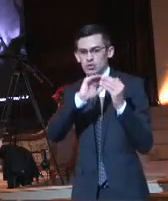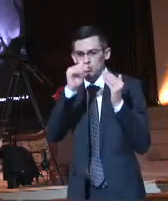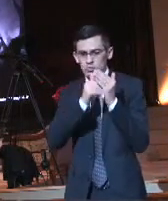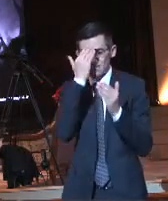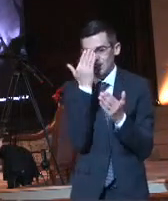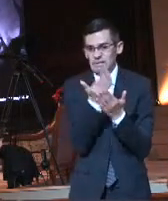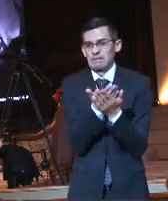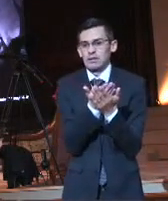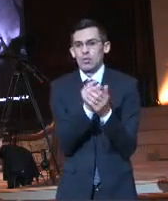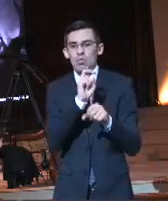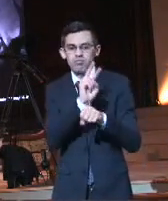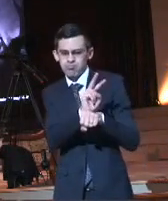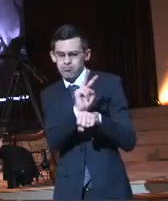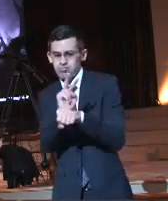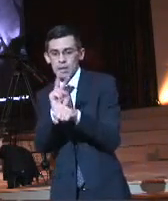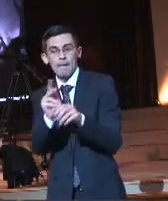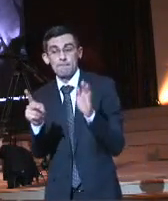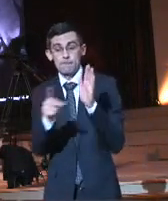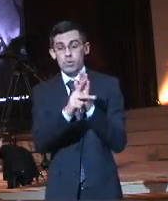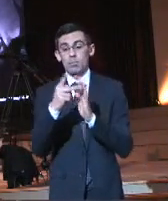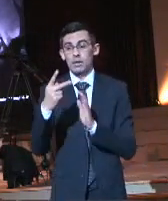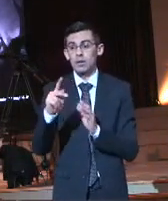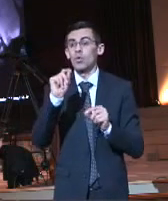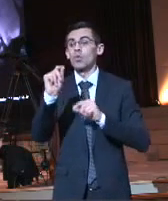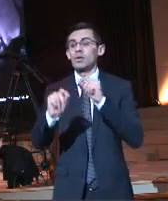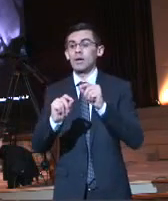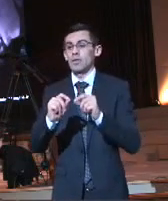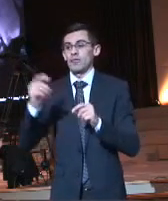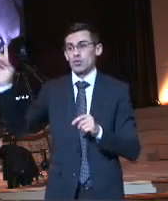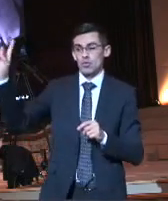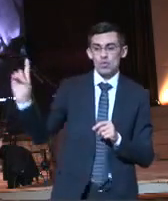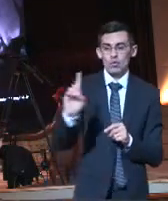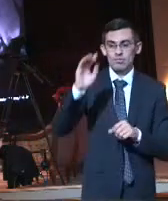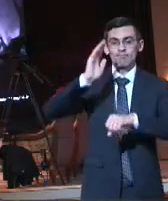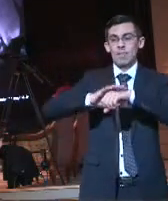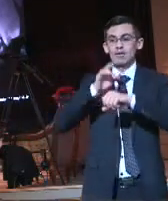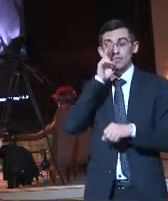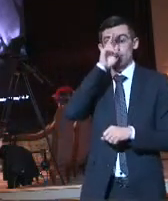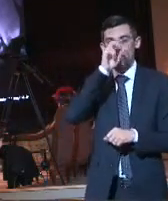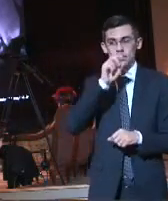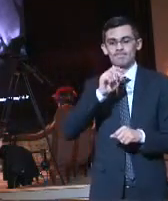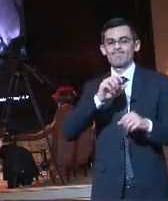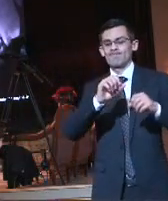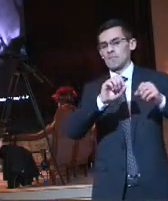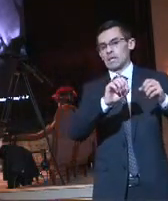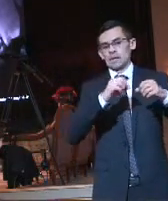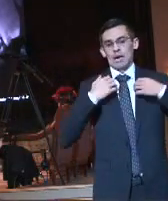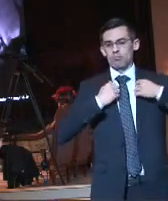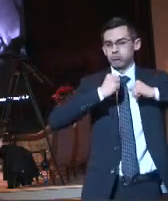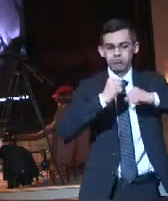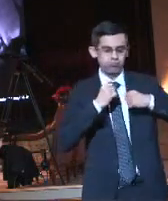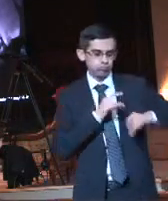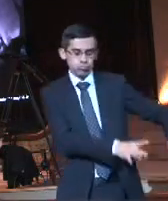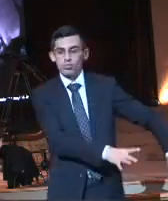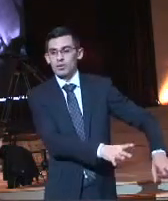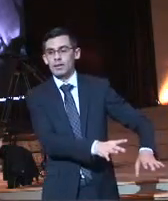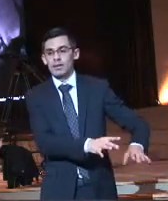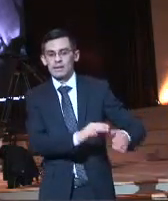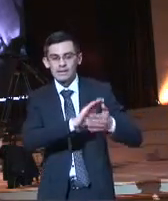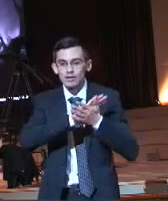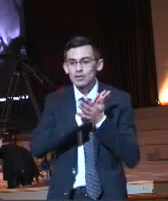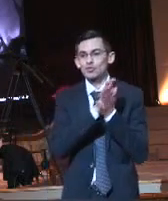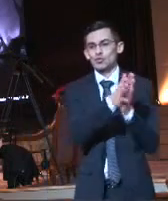ser sua possessão, vem alguém mais forte do que ele, tire a armadura e